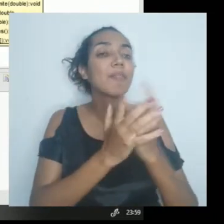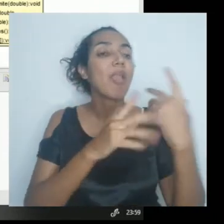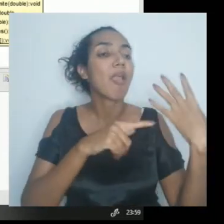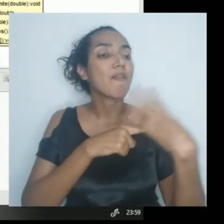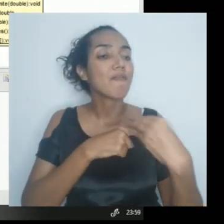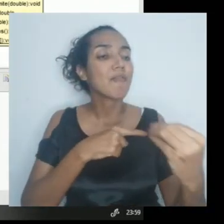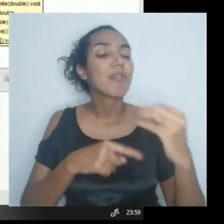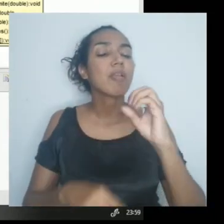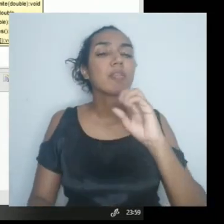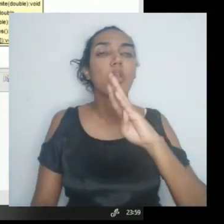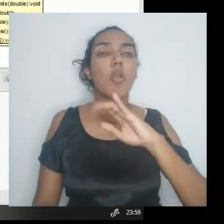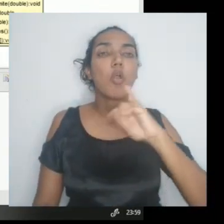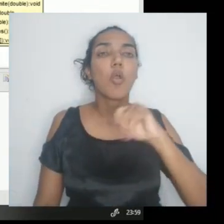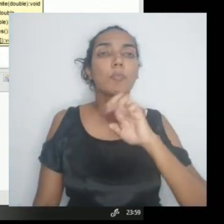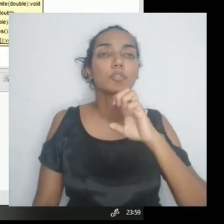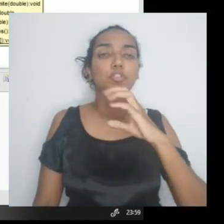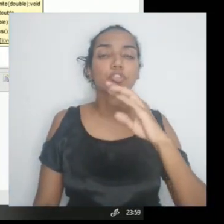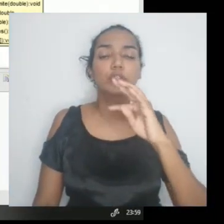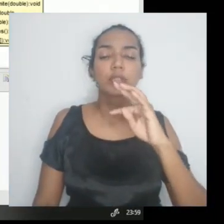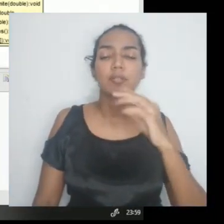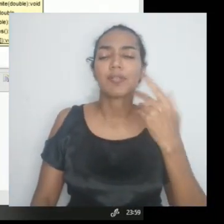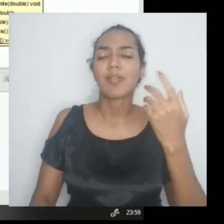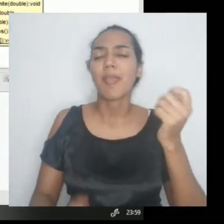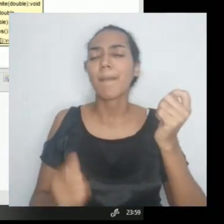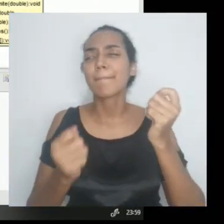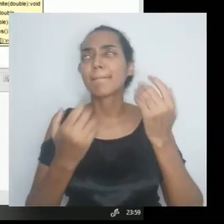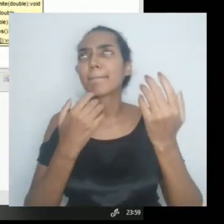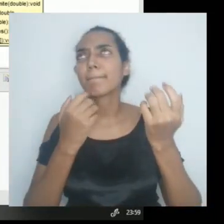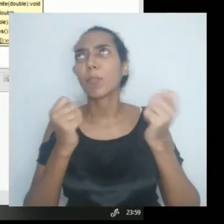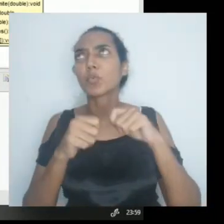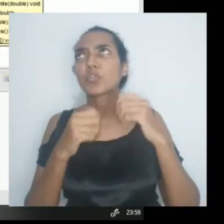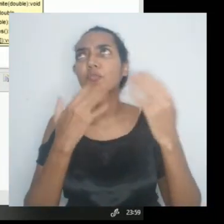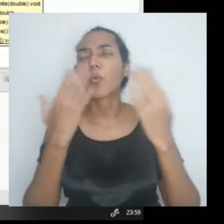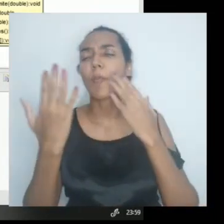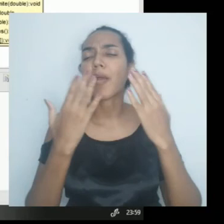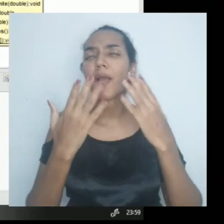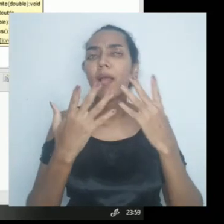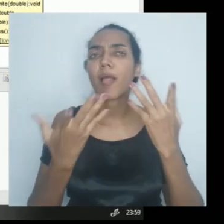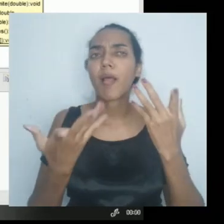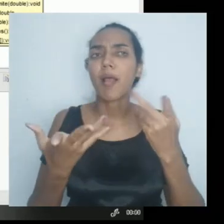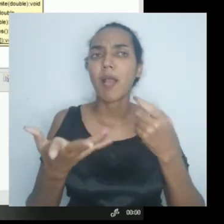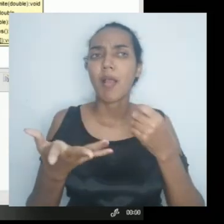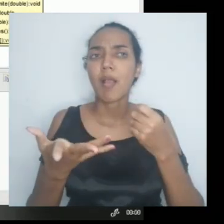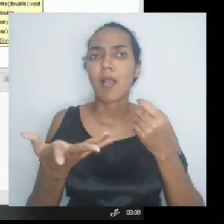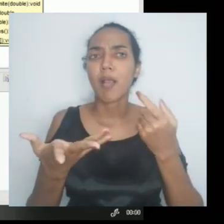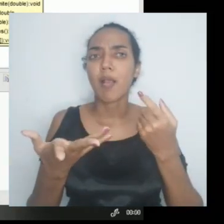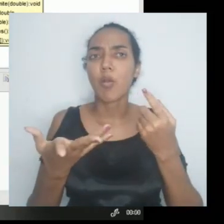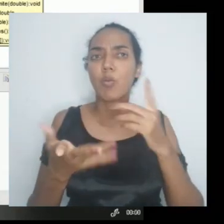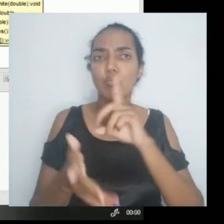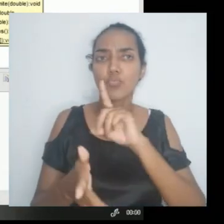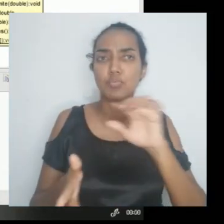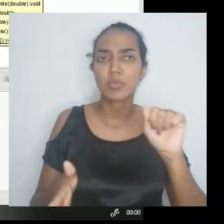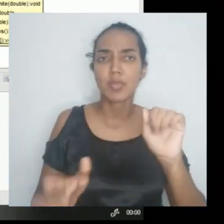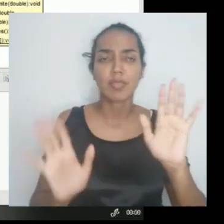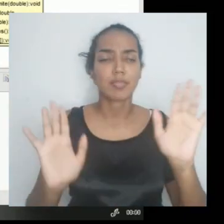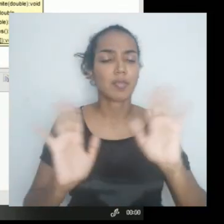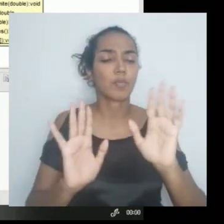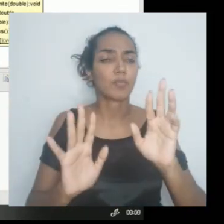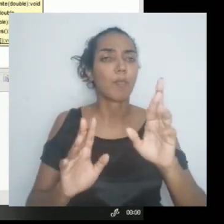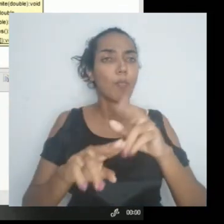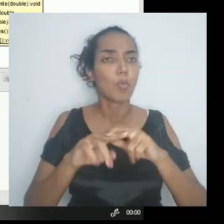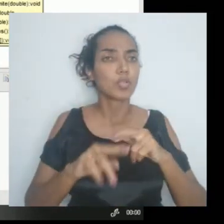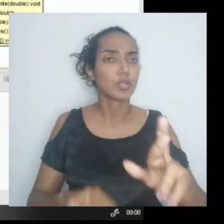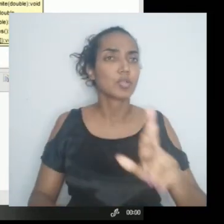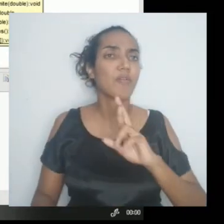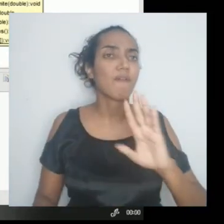falso. Certo? Ele retornaria falso para você. Então, para a gente lembrar, o método equals